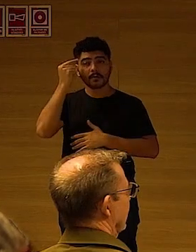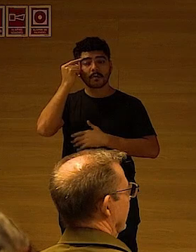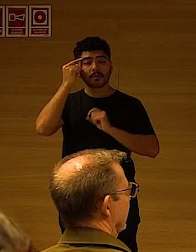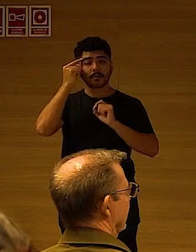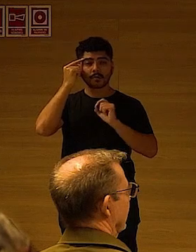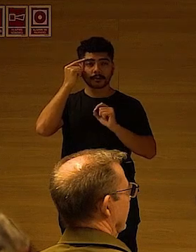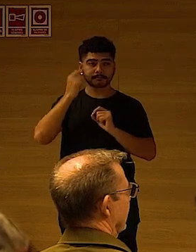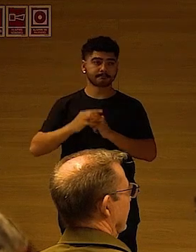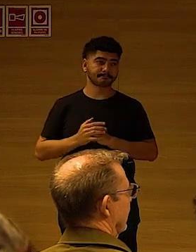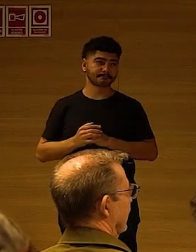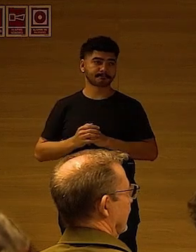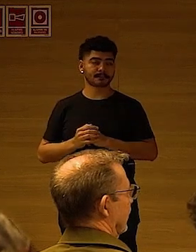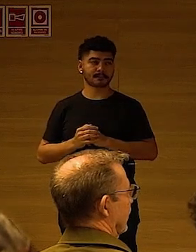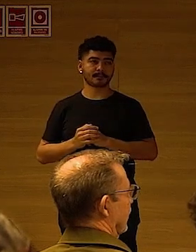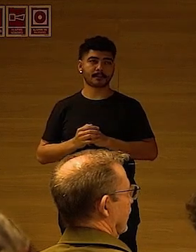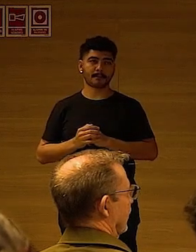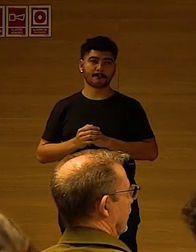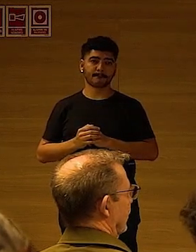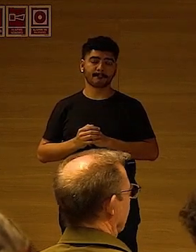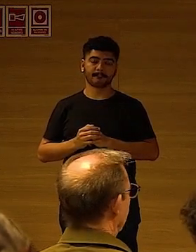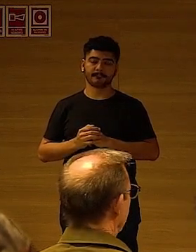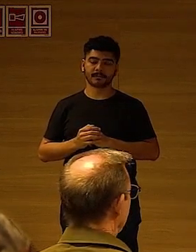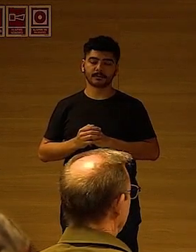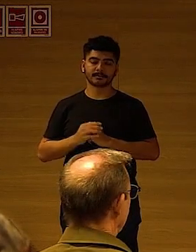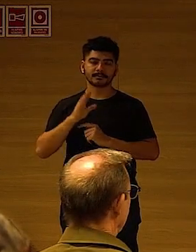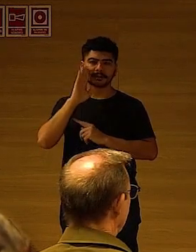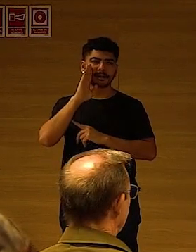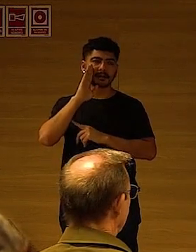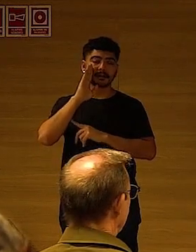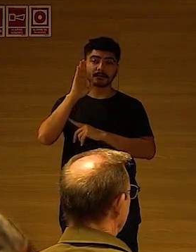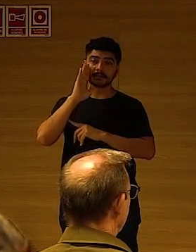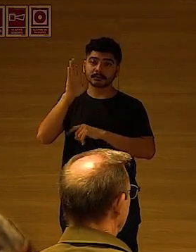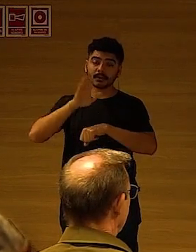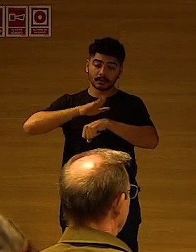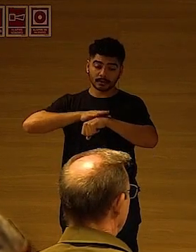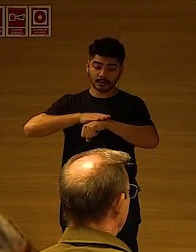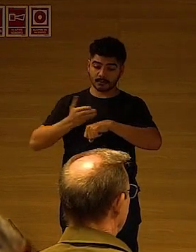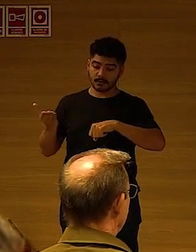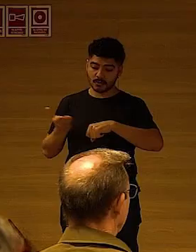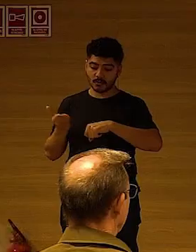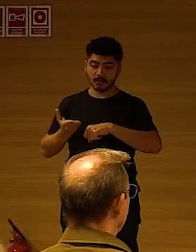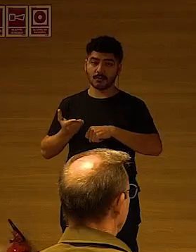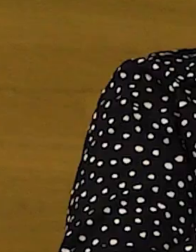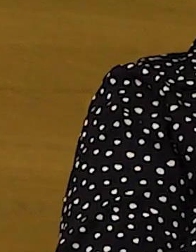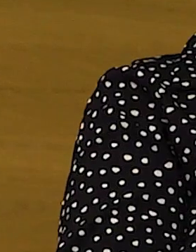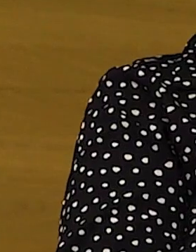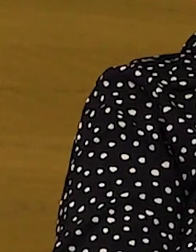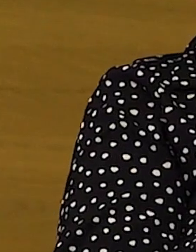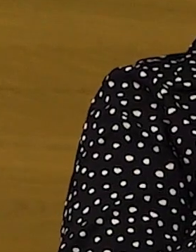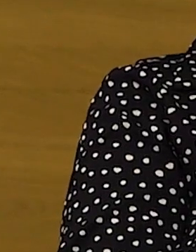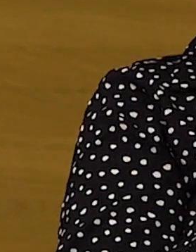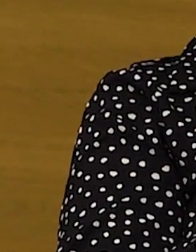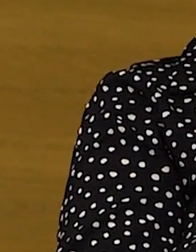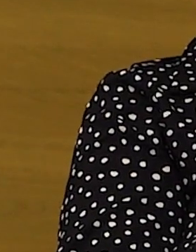o principal é o tempo presente mesmo, assim. Se as coisas... Eu lembro que uma vez uma